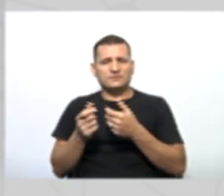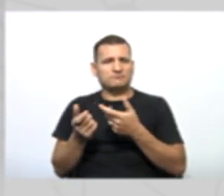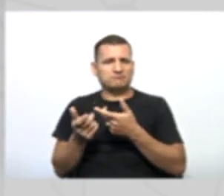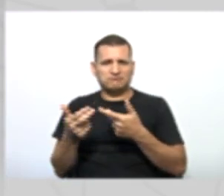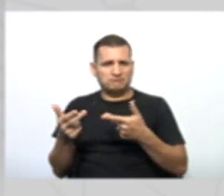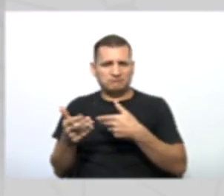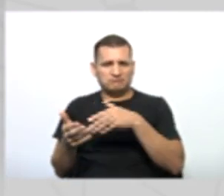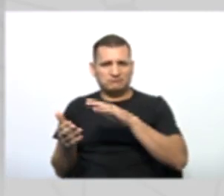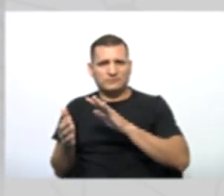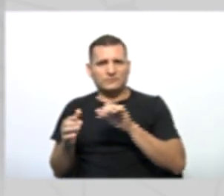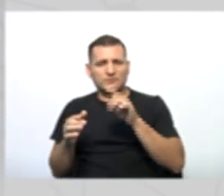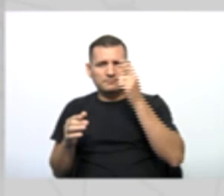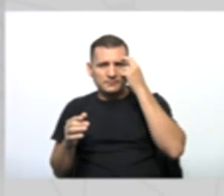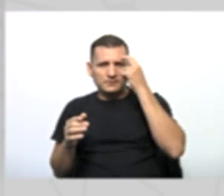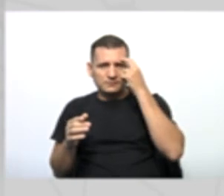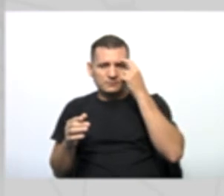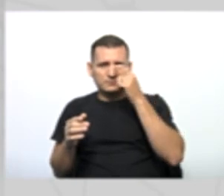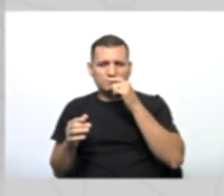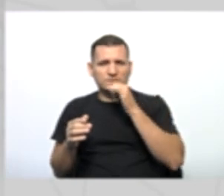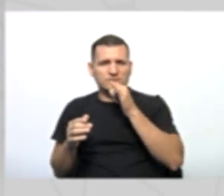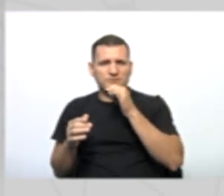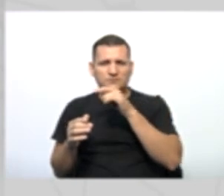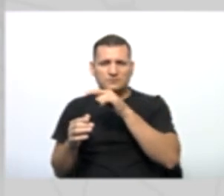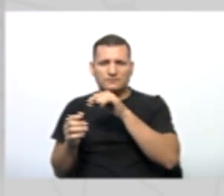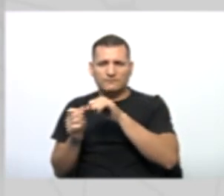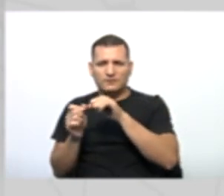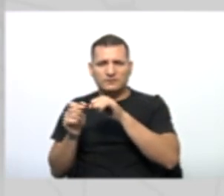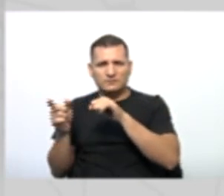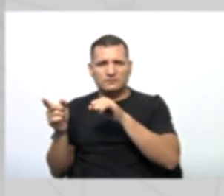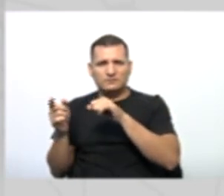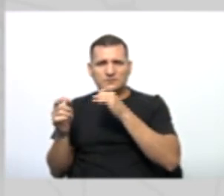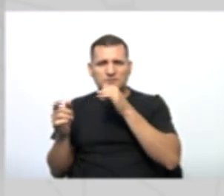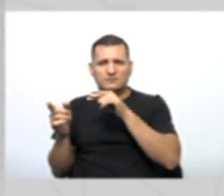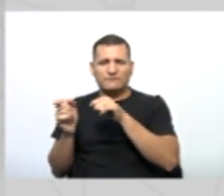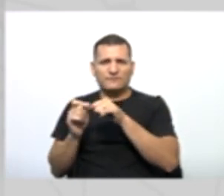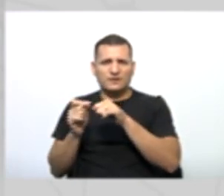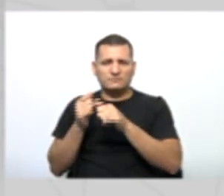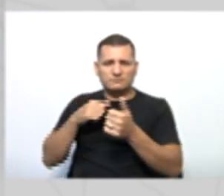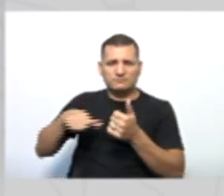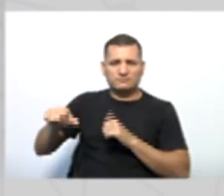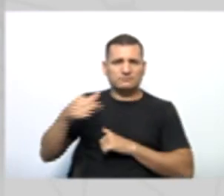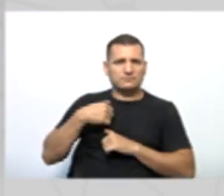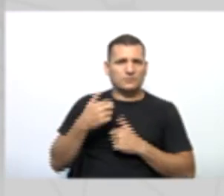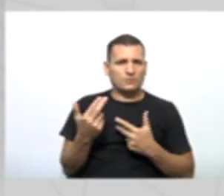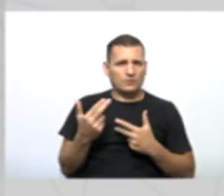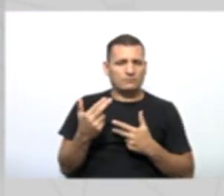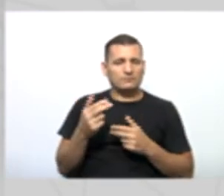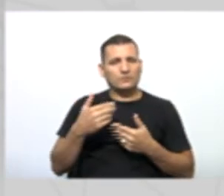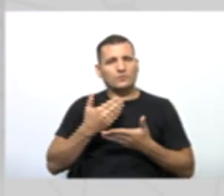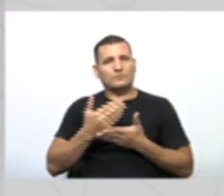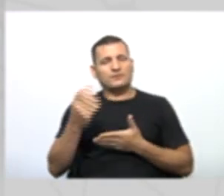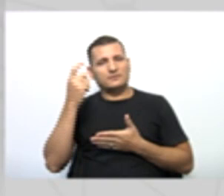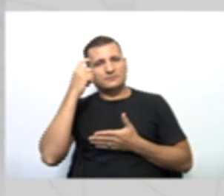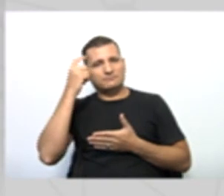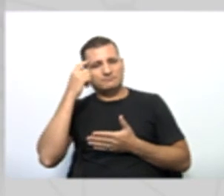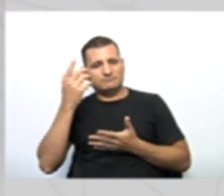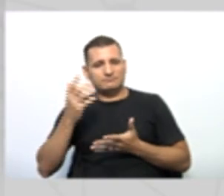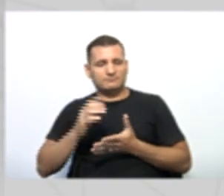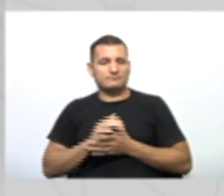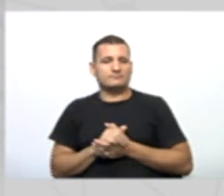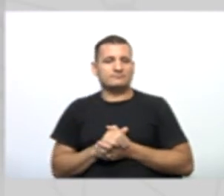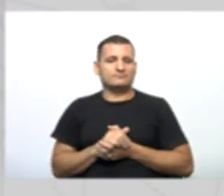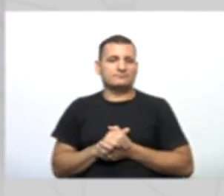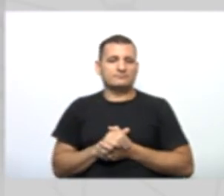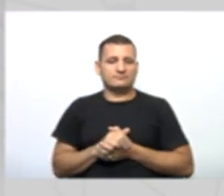você se pergunta, você gostaria que fizesse aquilo com você? Eu acho que começa por aí, para a gente poder pensar nesses critérios aí, não é? Fundamento. Olha,